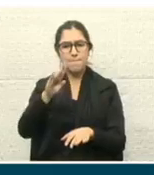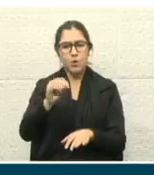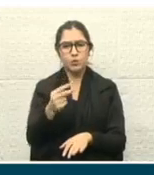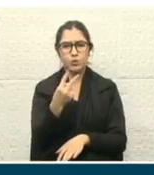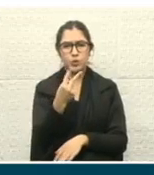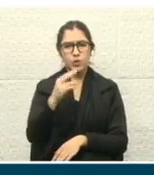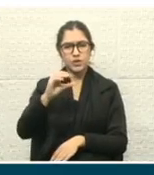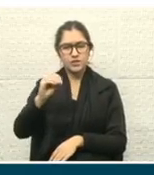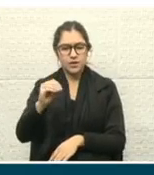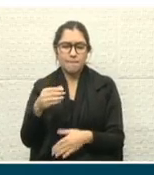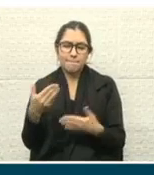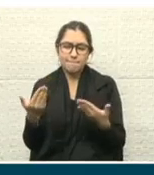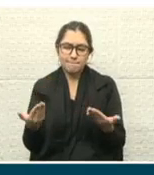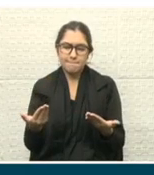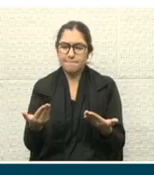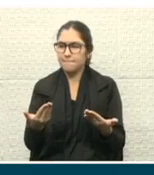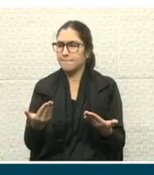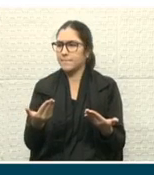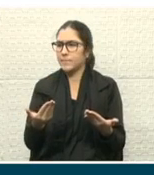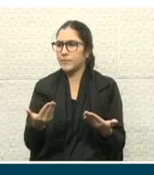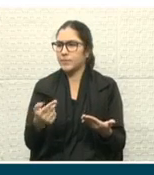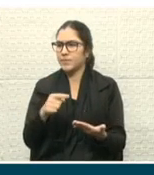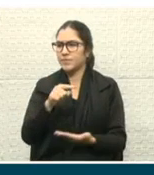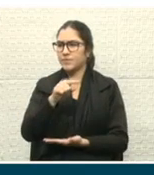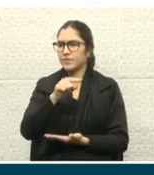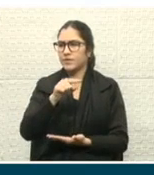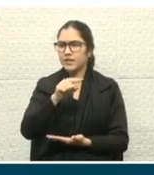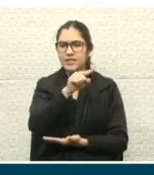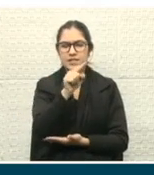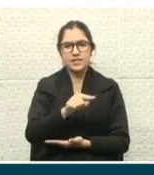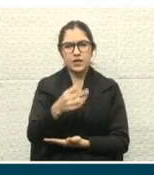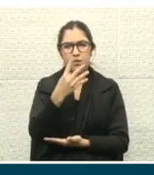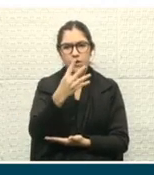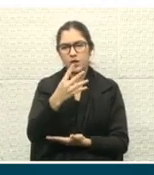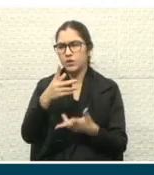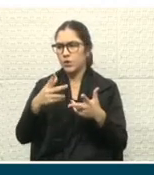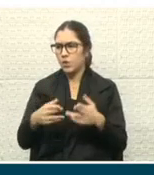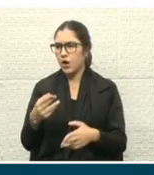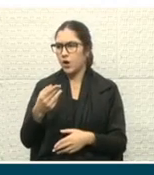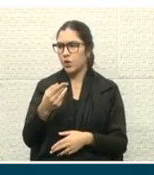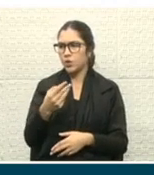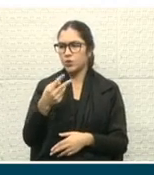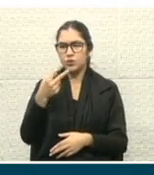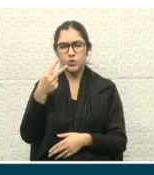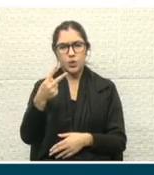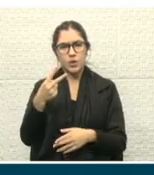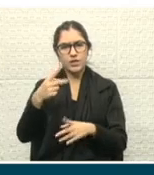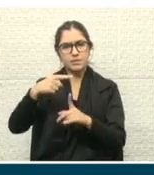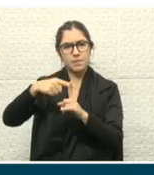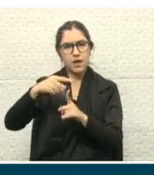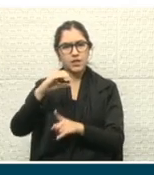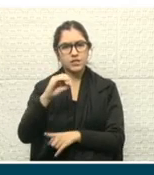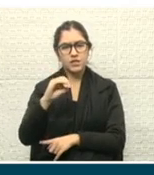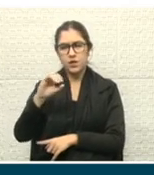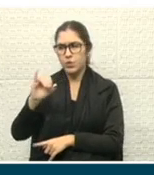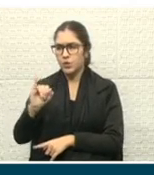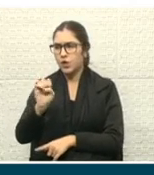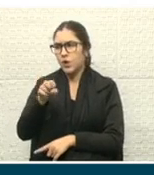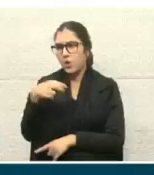0. E, portanto, o Z4 é igual ao número 2 mais 0i,